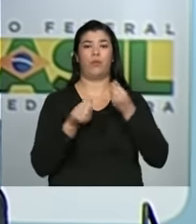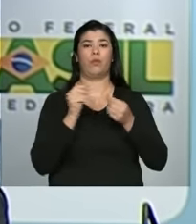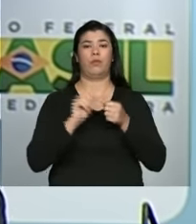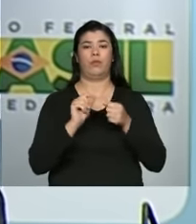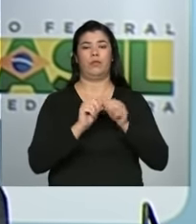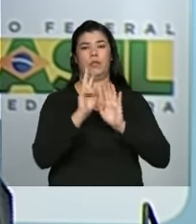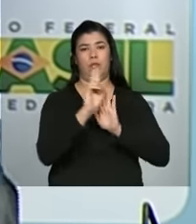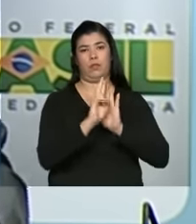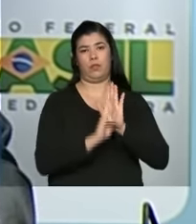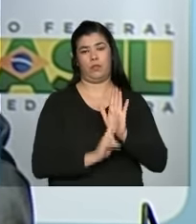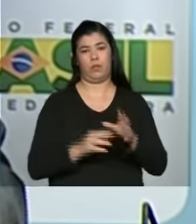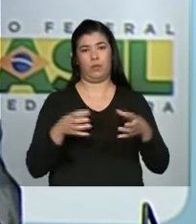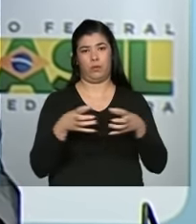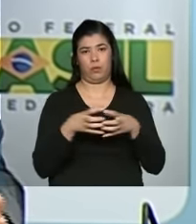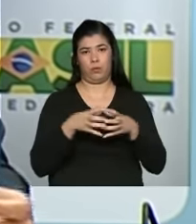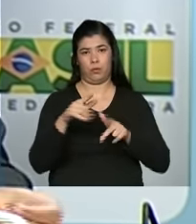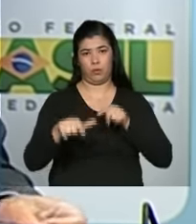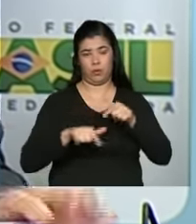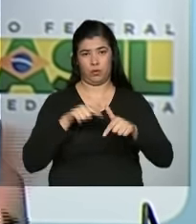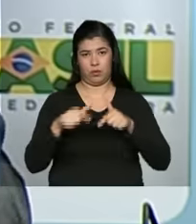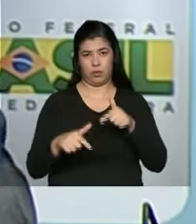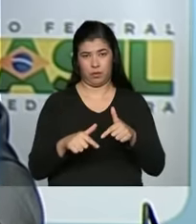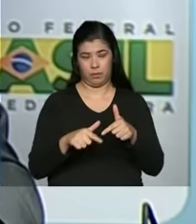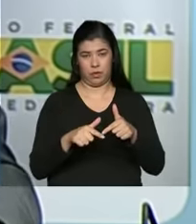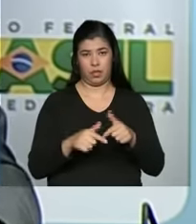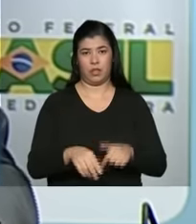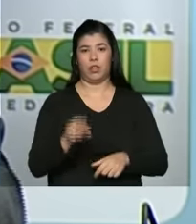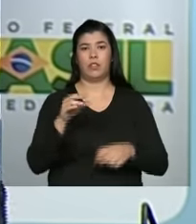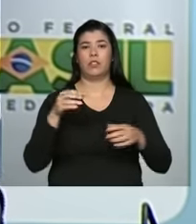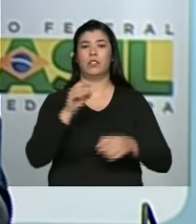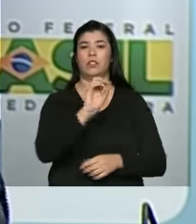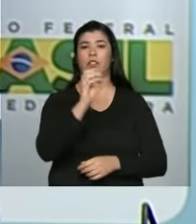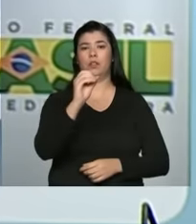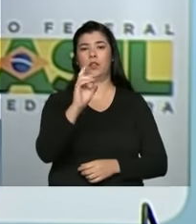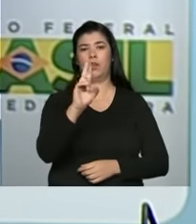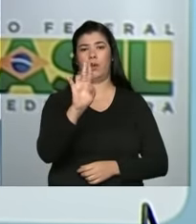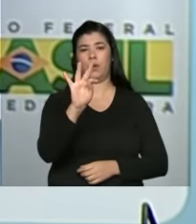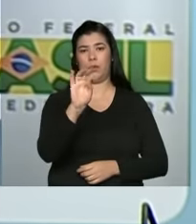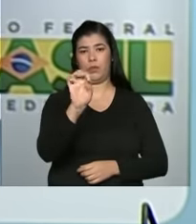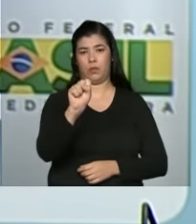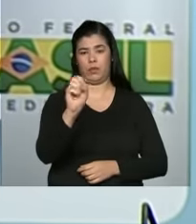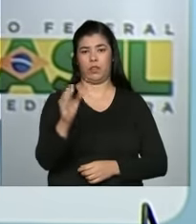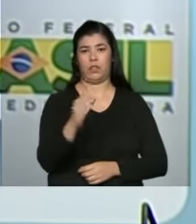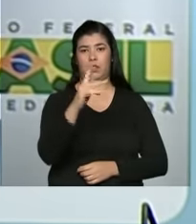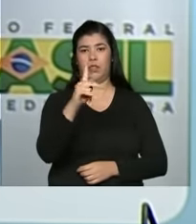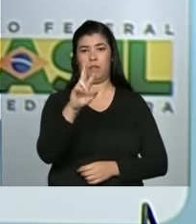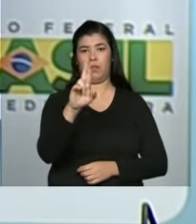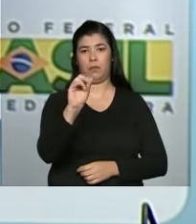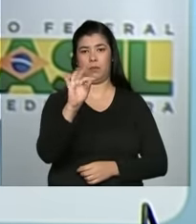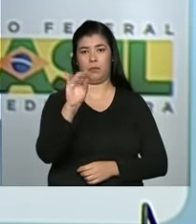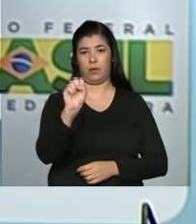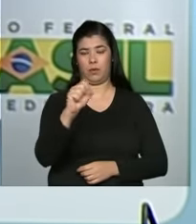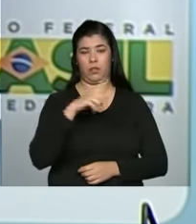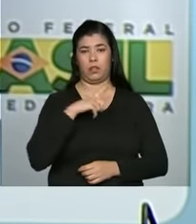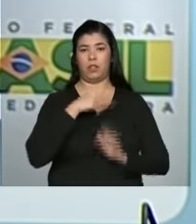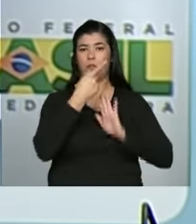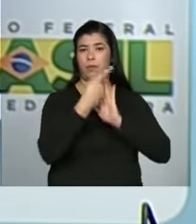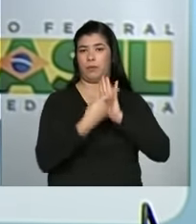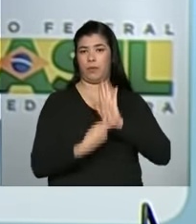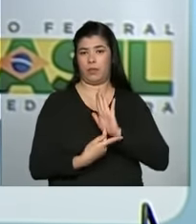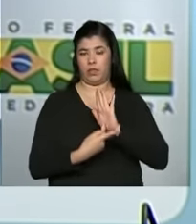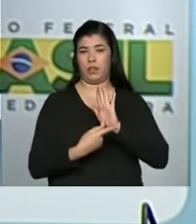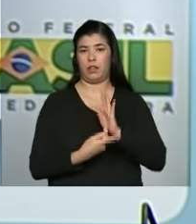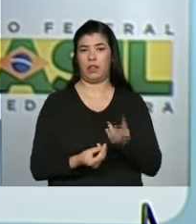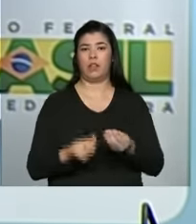é do grupo de trabalho intercional de órtese e prótese que foi criado pela portaria passo próximo portaria